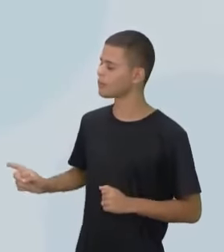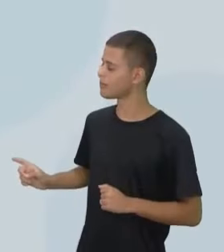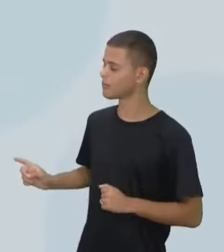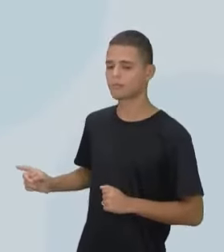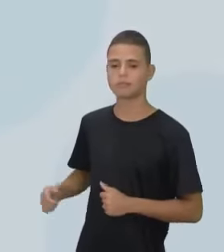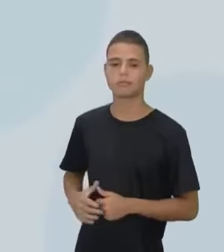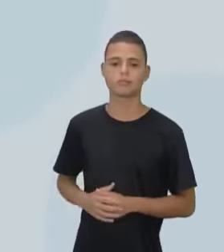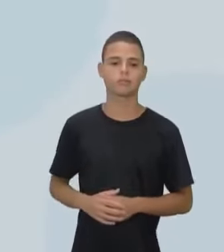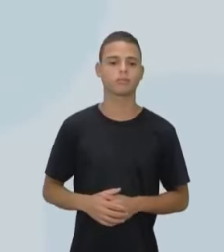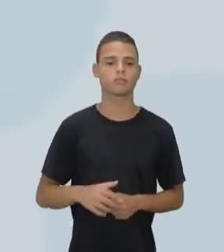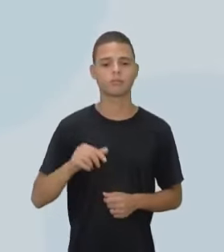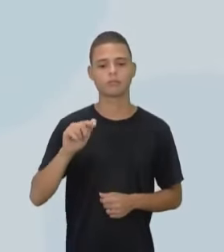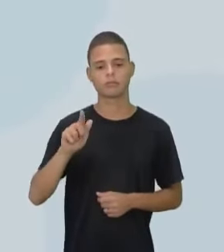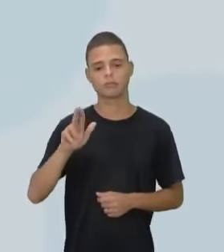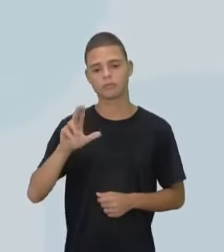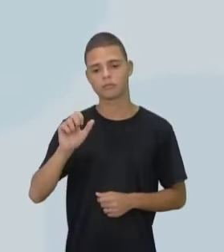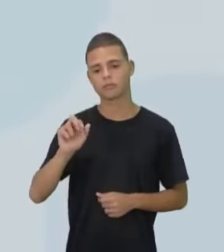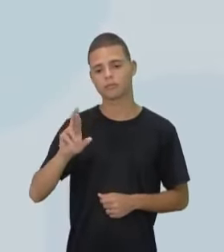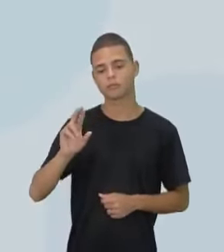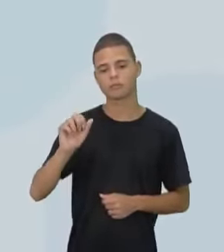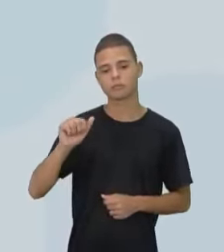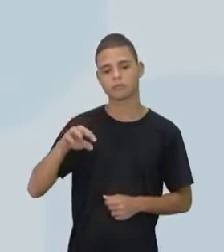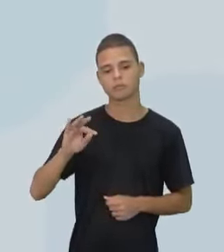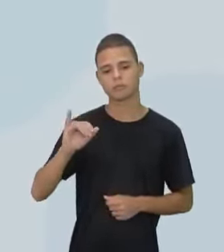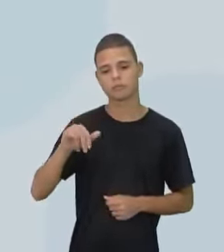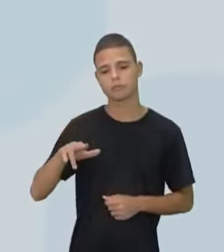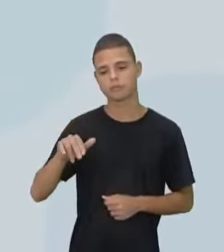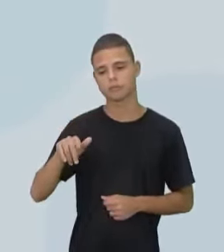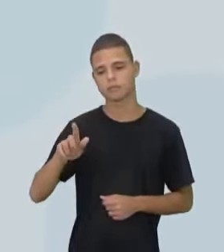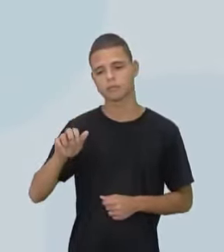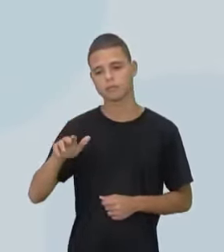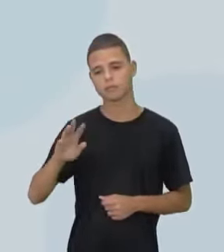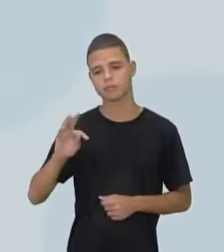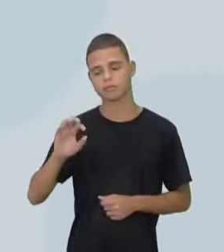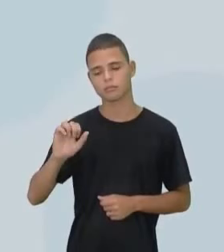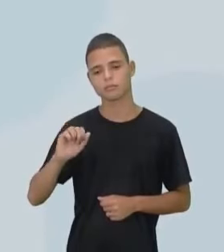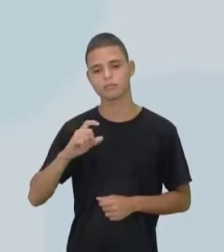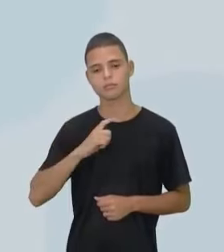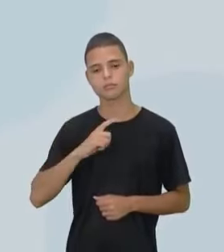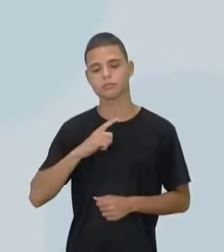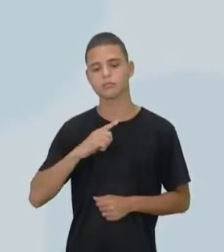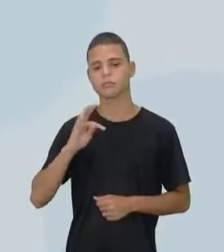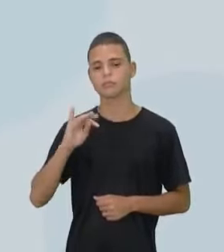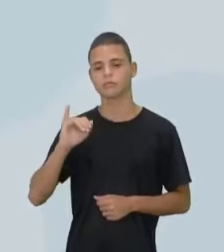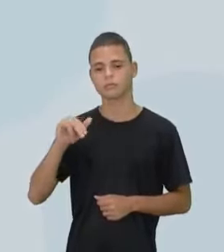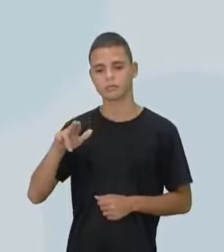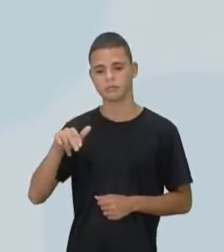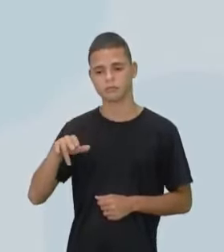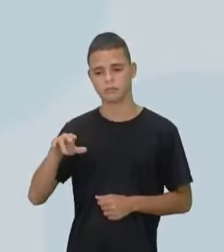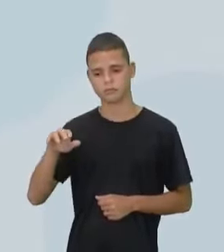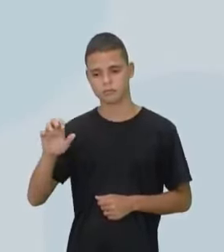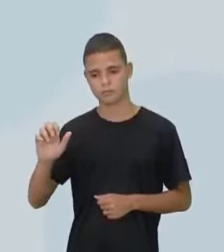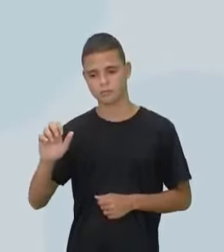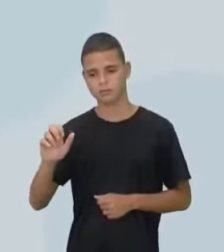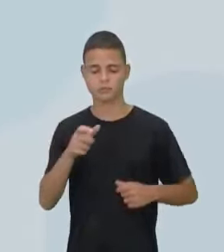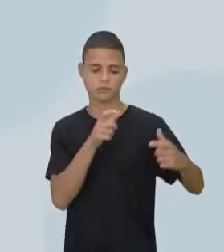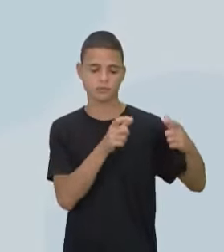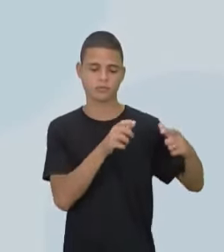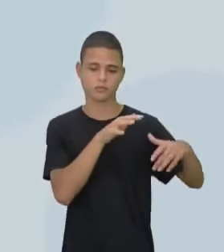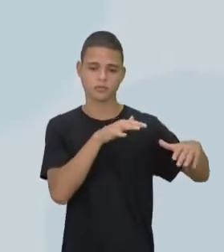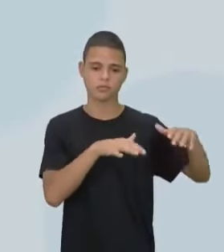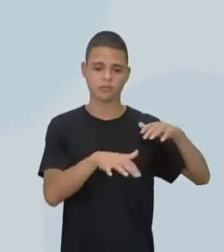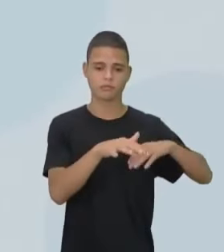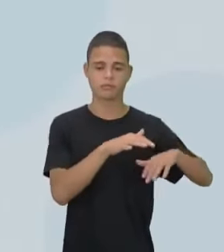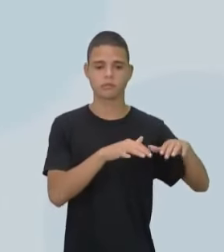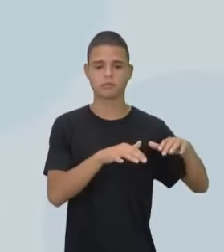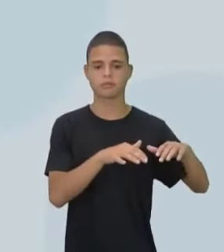tenho diques também em Guaratinguetá. Dique é a barragem, é a barreira, e o polder é o nome que a gente dá para a região que